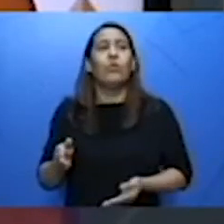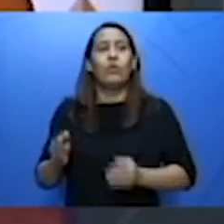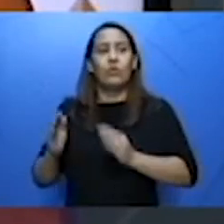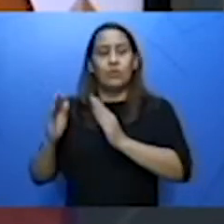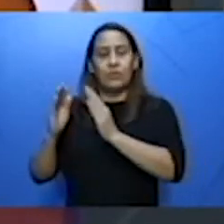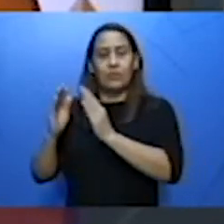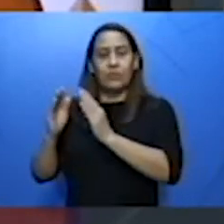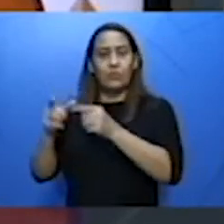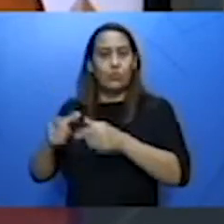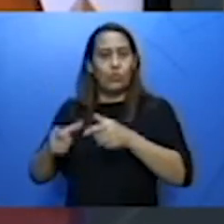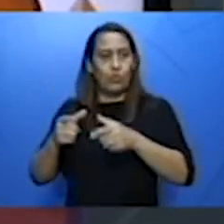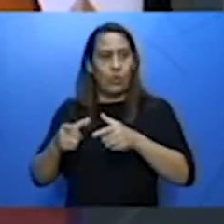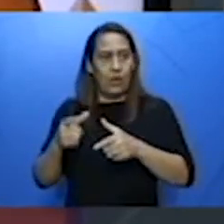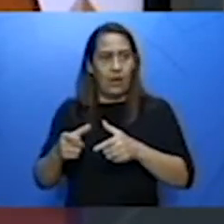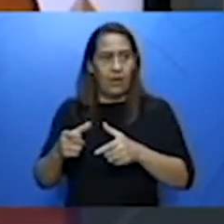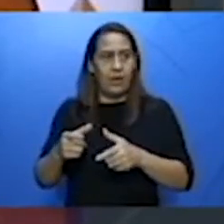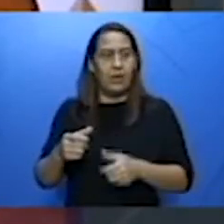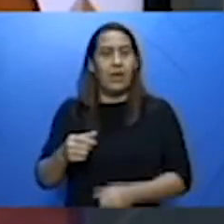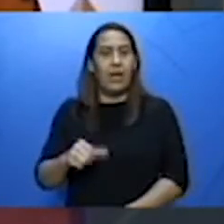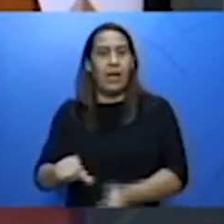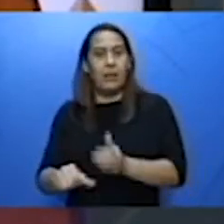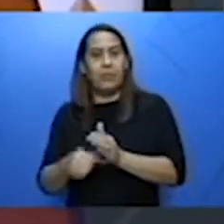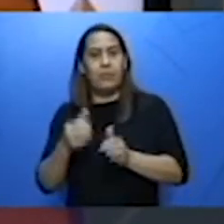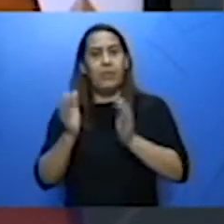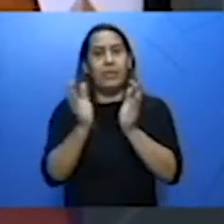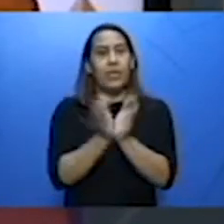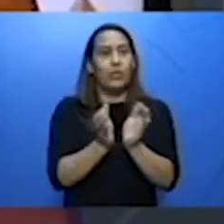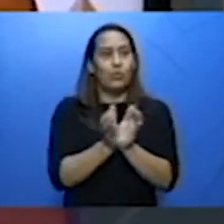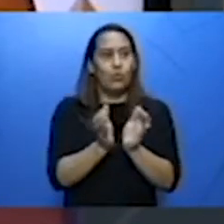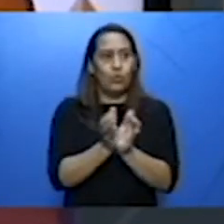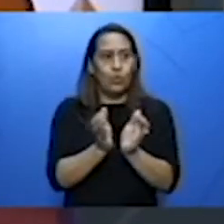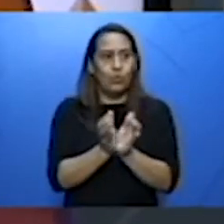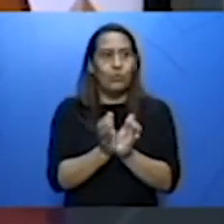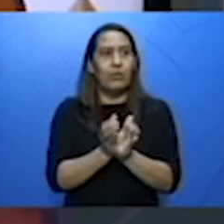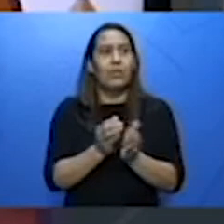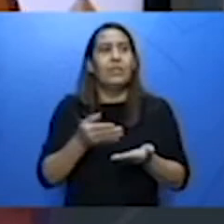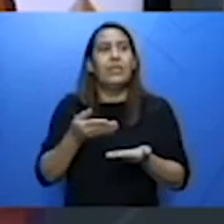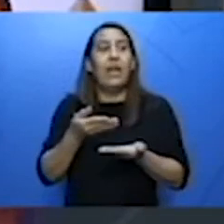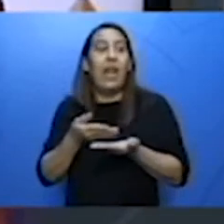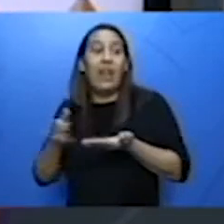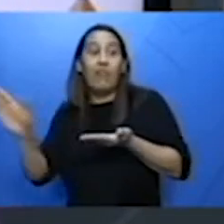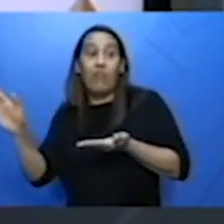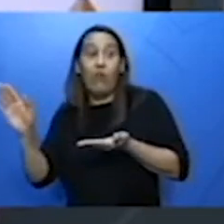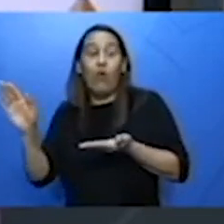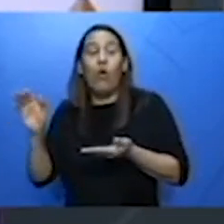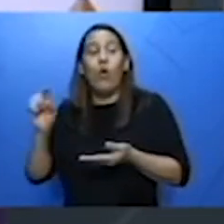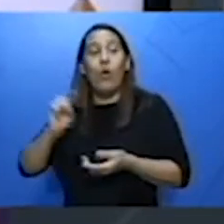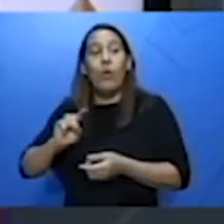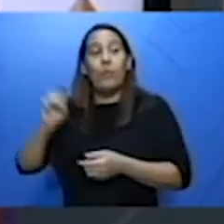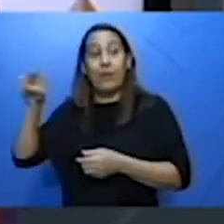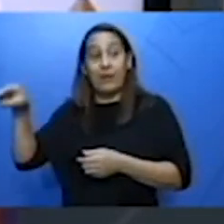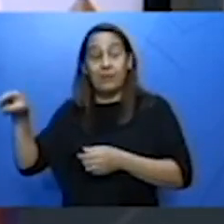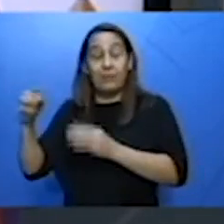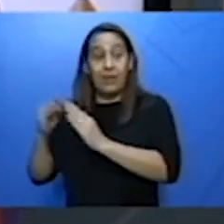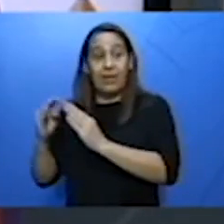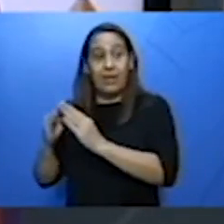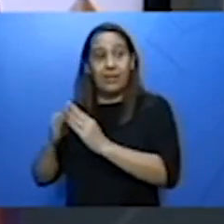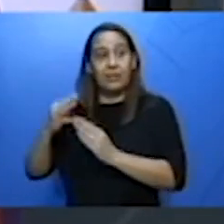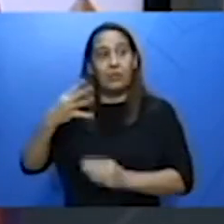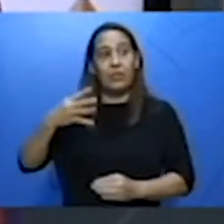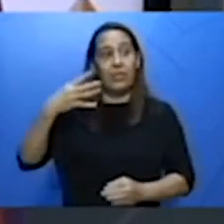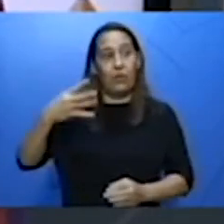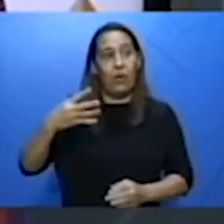palavra retirou, mas não é subtração que eu vou fazer, porque eu quero juntar os